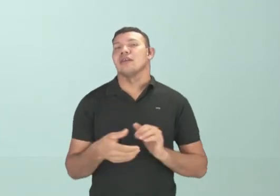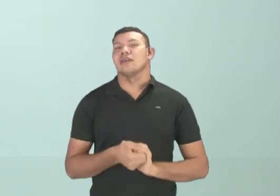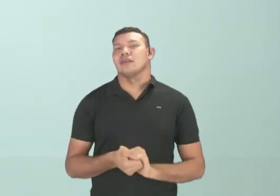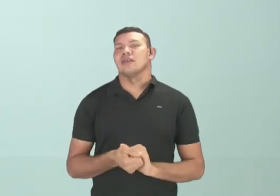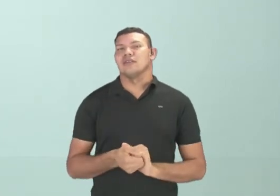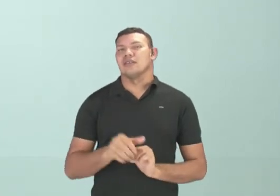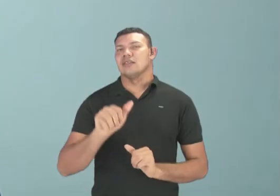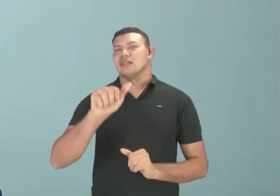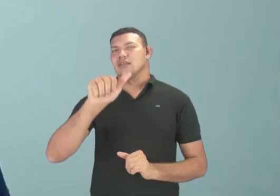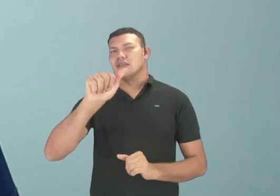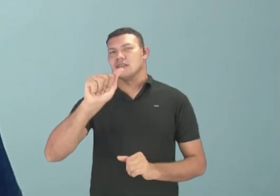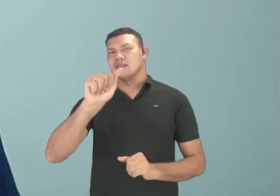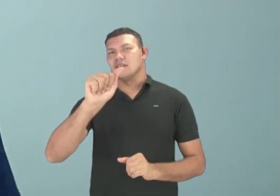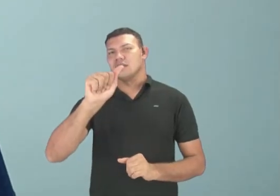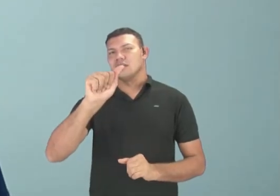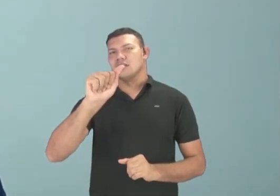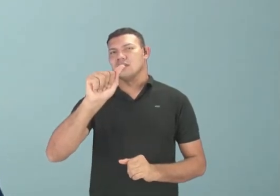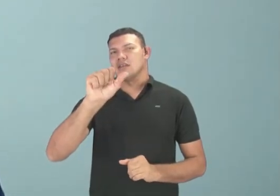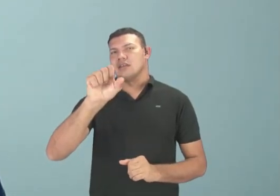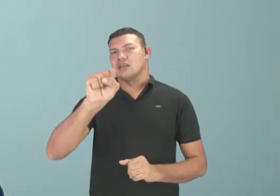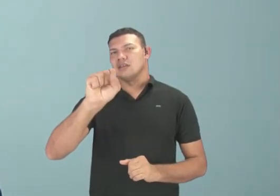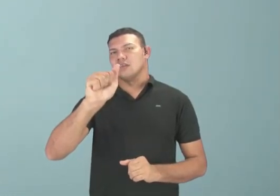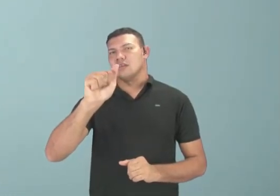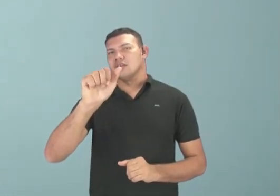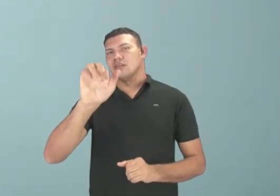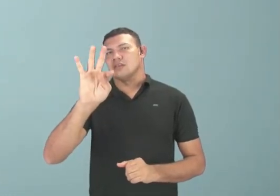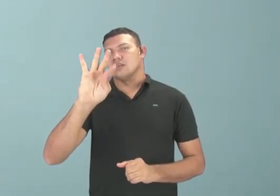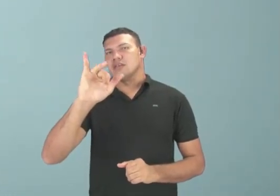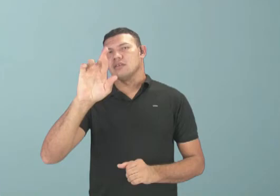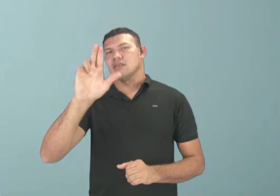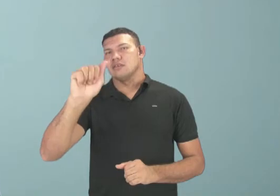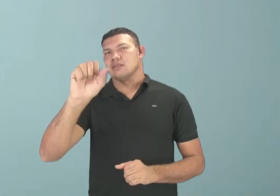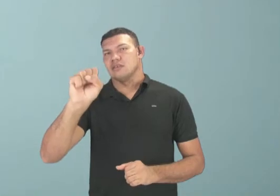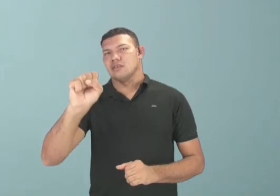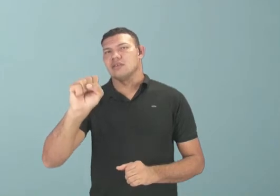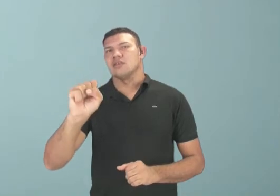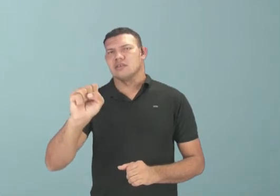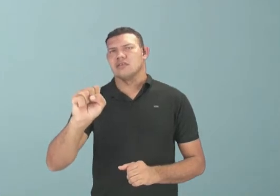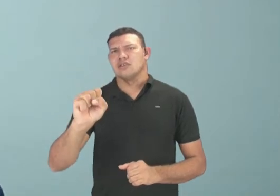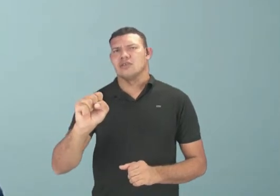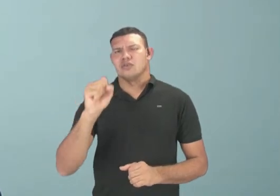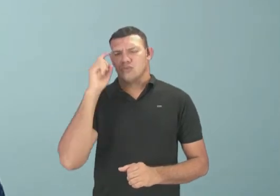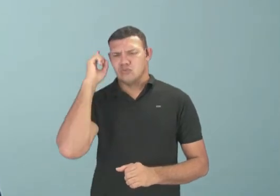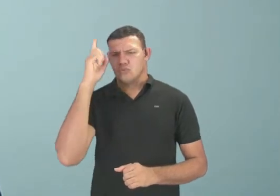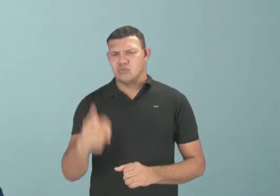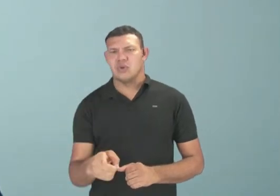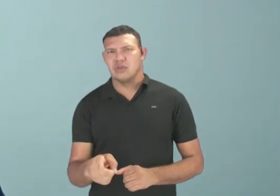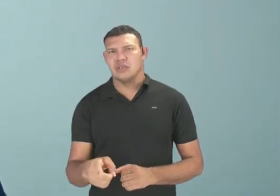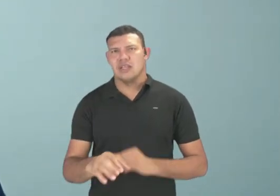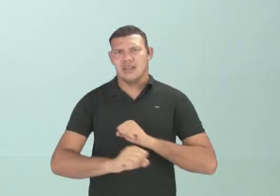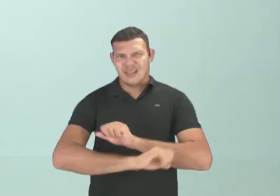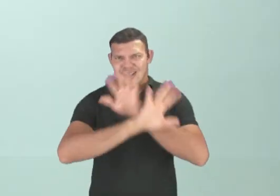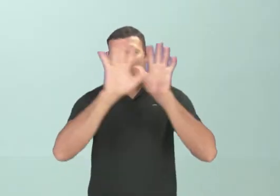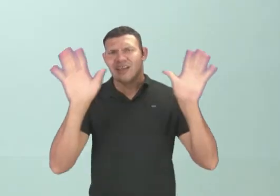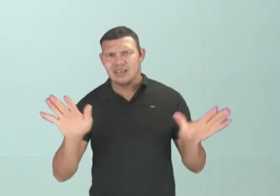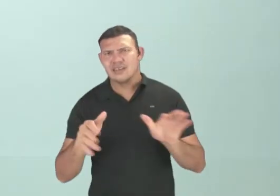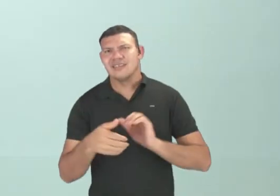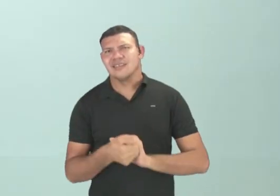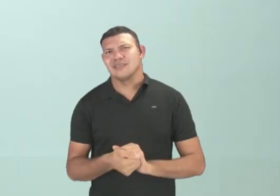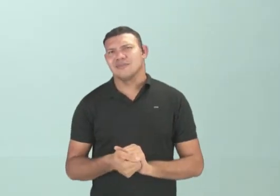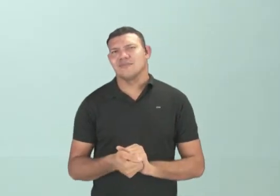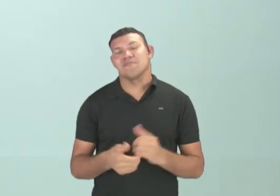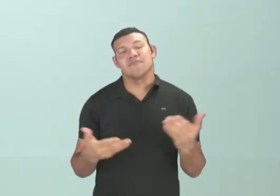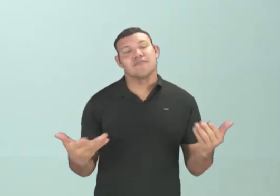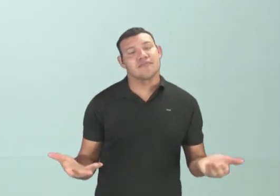usavam muito isso também. Eles eram diretos, eles eram indiretos, mas eles tratavam tratavam desses